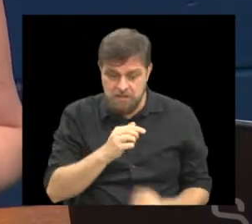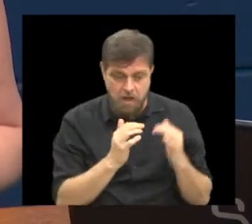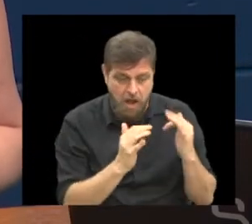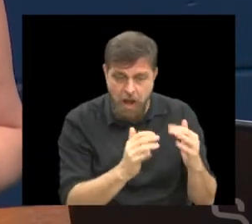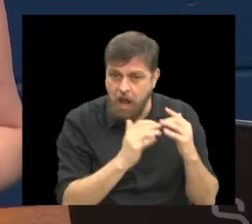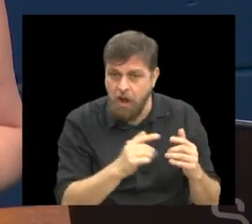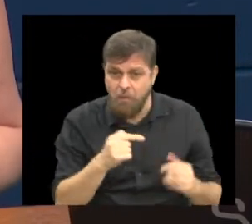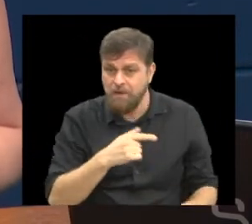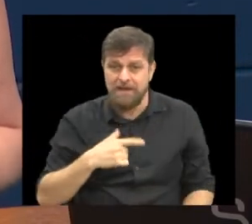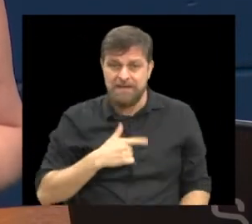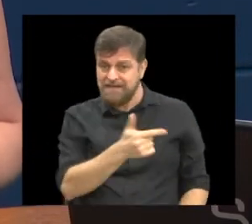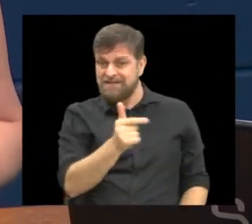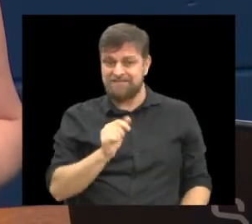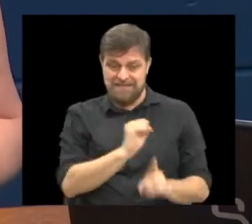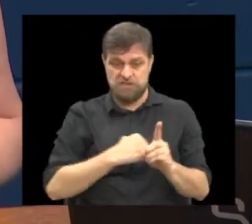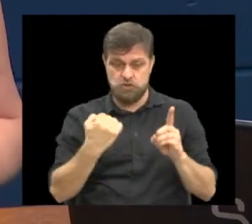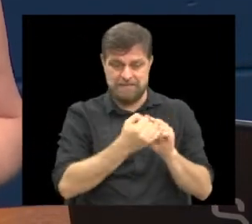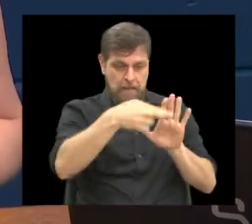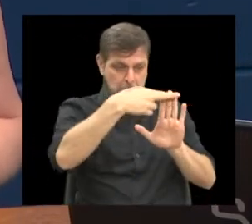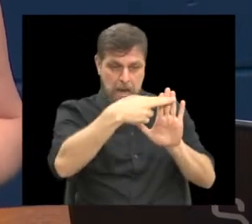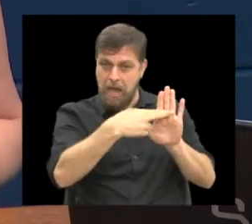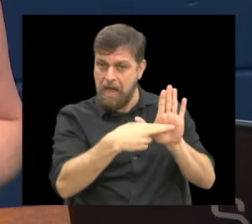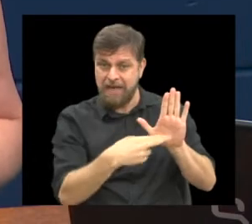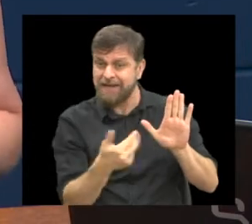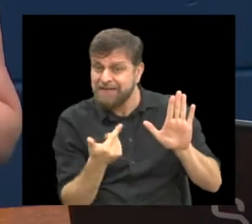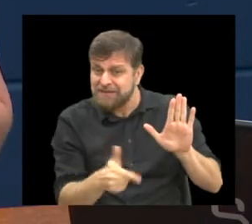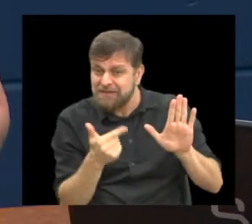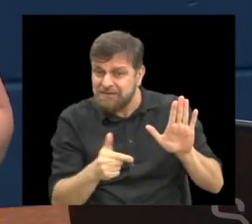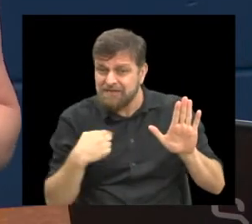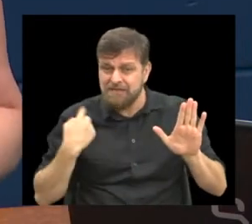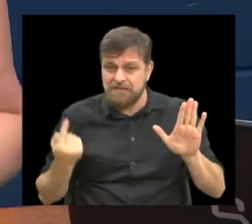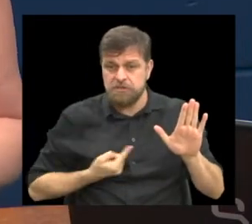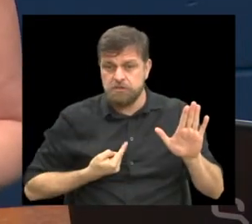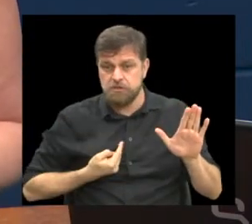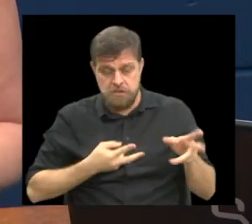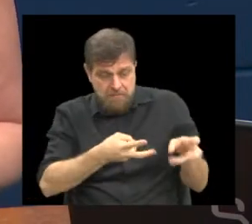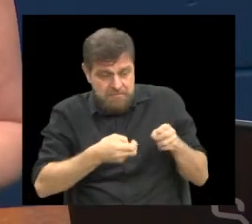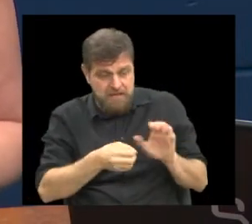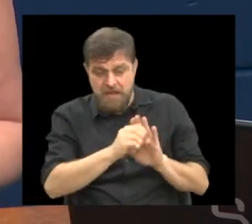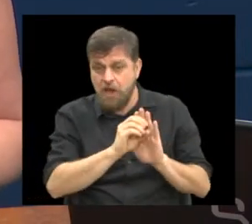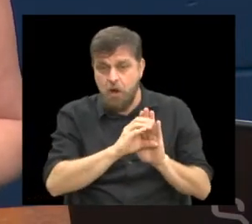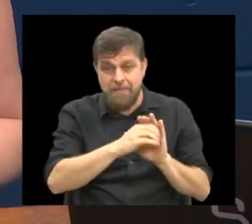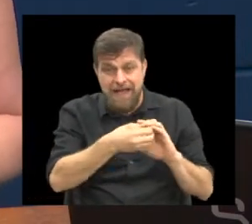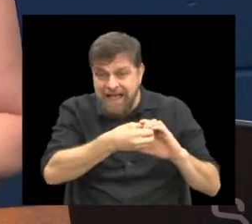essa contenção social e levar isso como sendo uma característica dele.